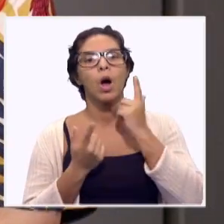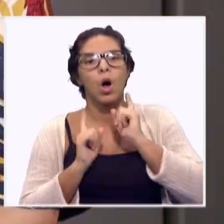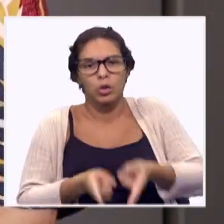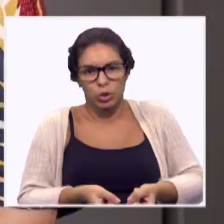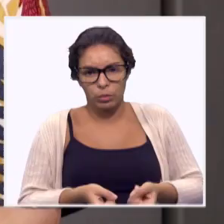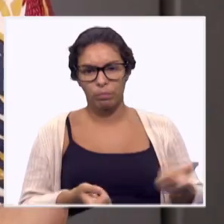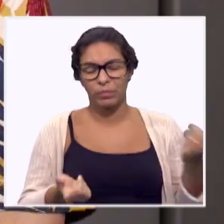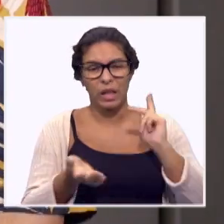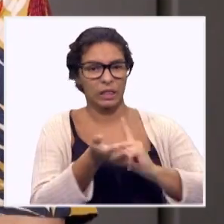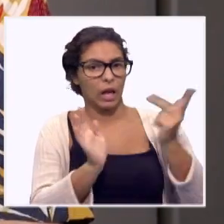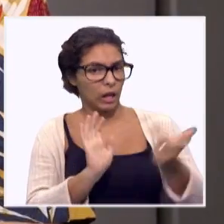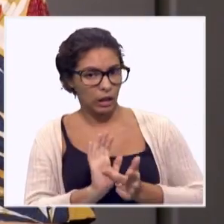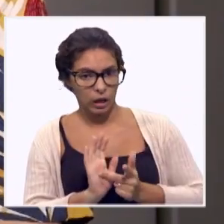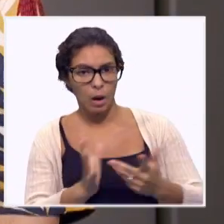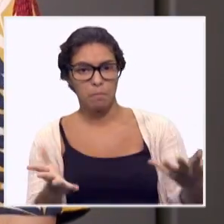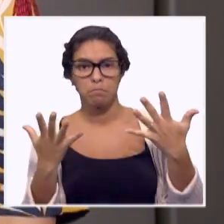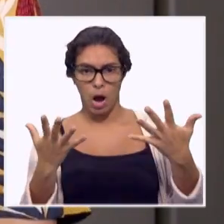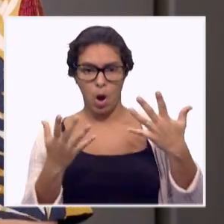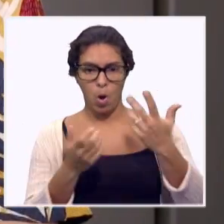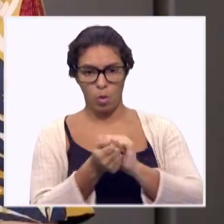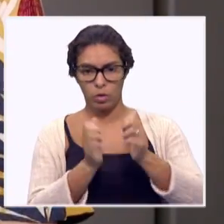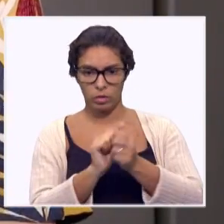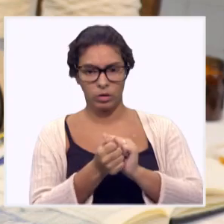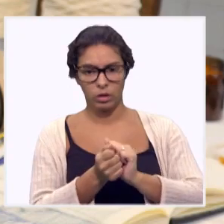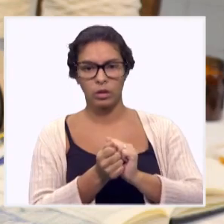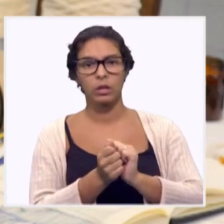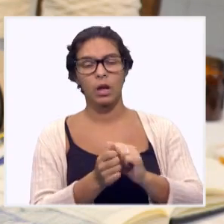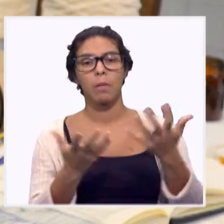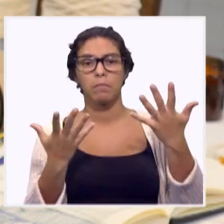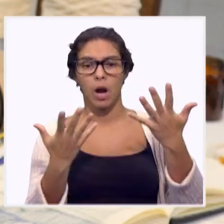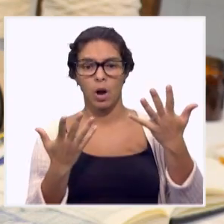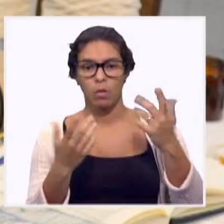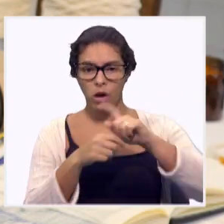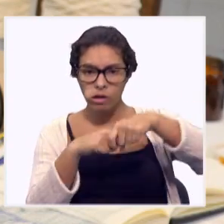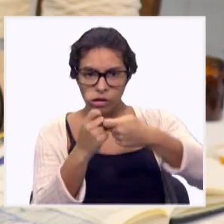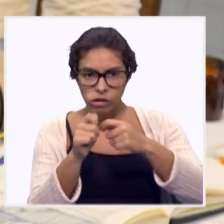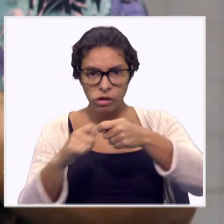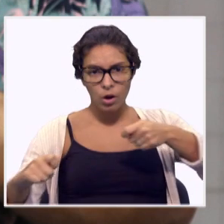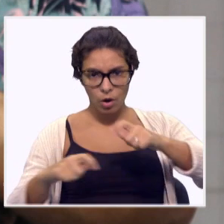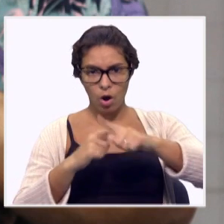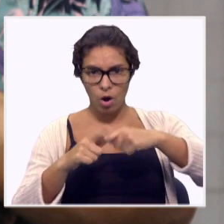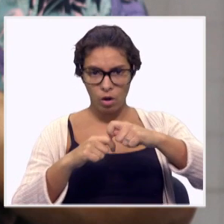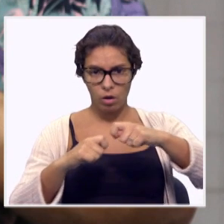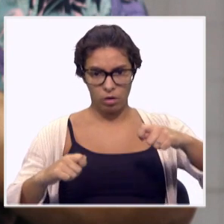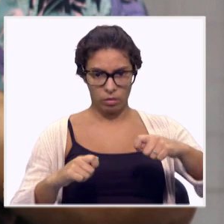O macramé é uma técnica completamente manual. É a arte de tecer com nós.